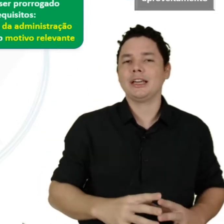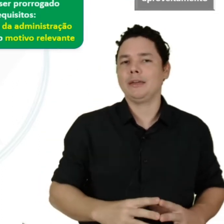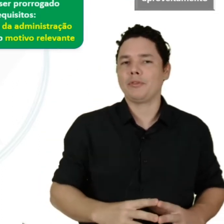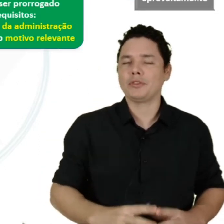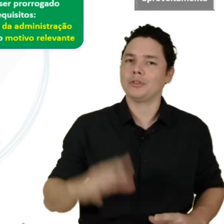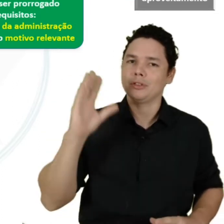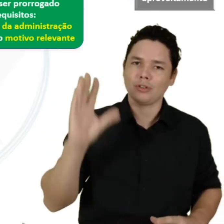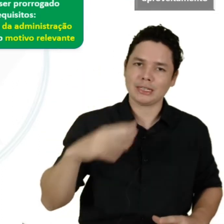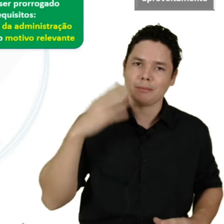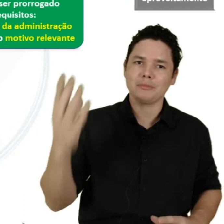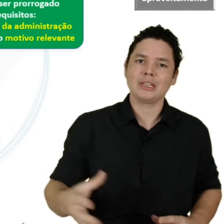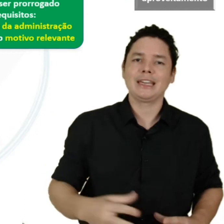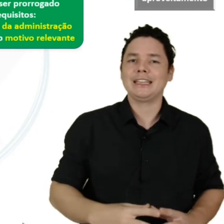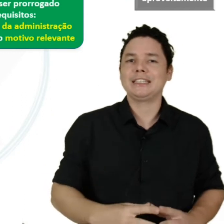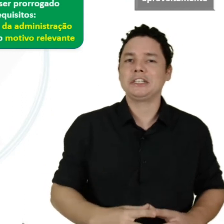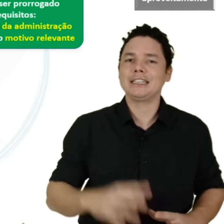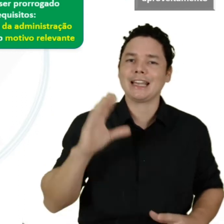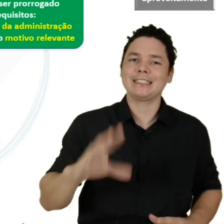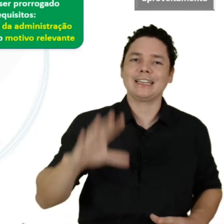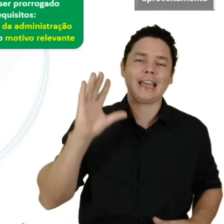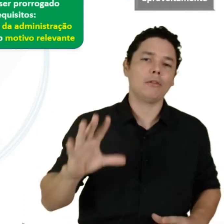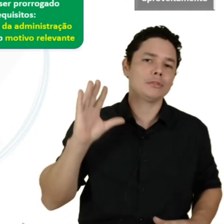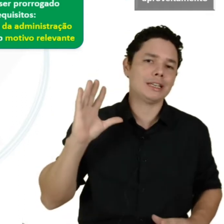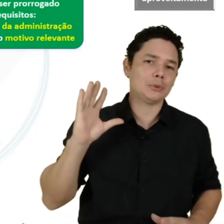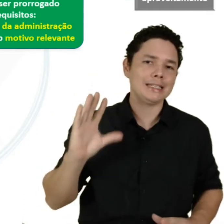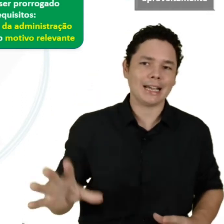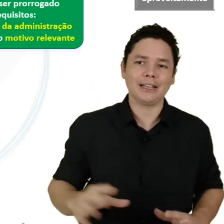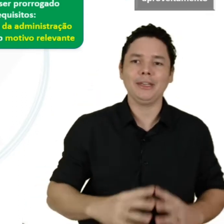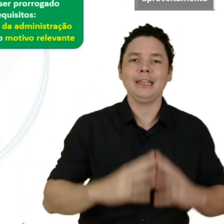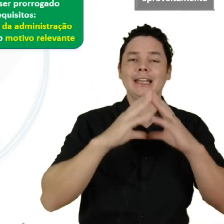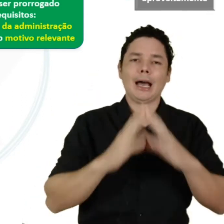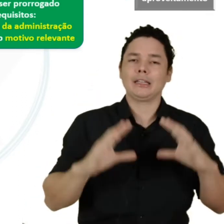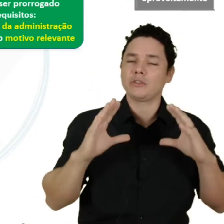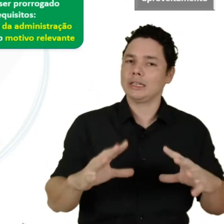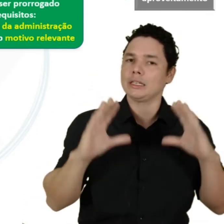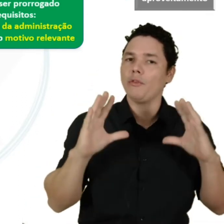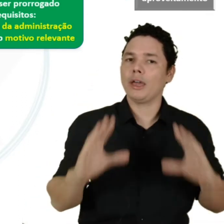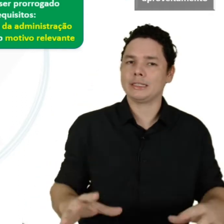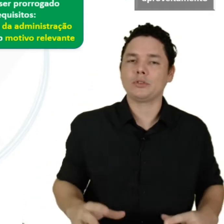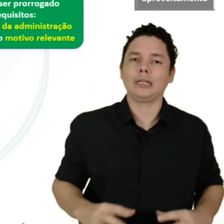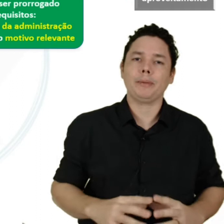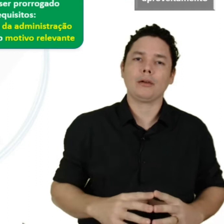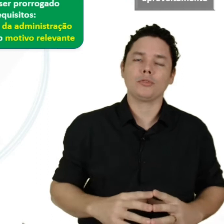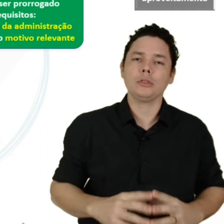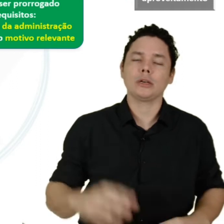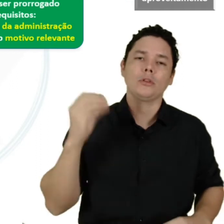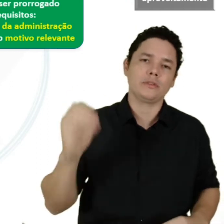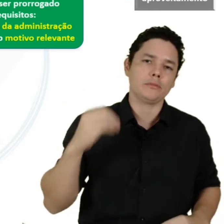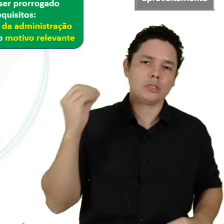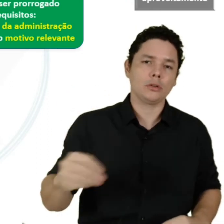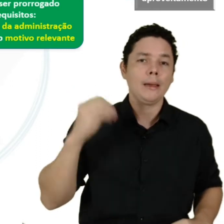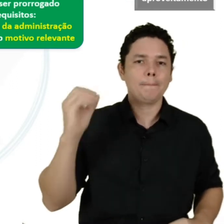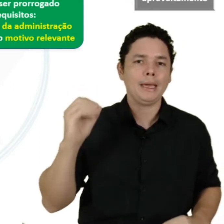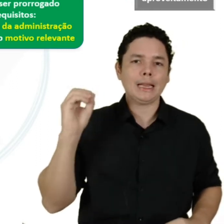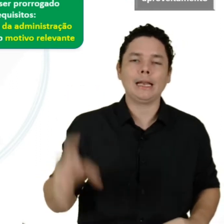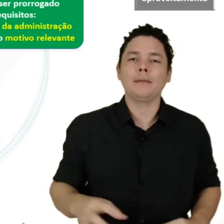X aí, professor? Nós sabemos que esse X quer dizer que tem algo desatualizado, hein? A transferência não foi recepcionada pela Constituição. Nós vimos